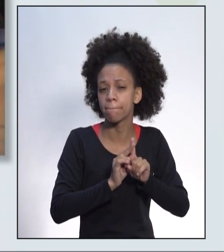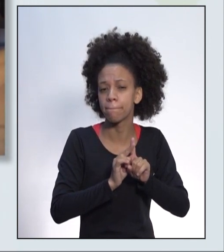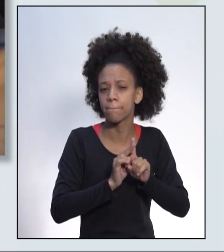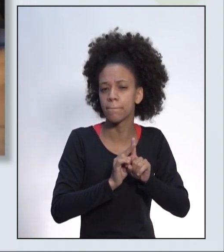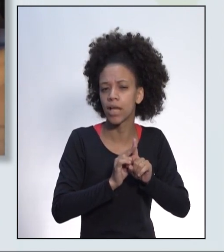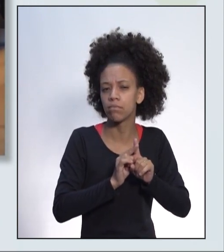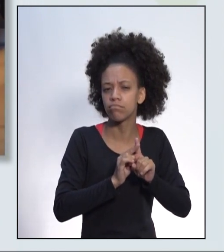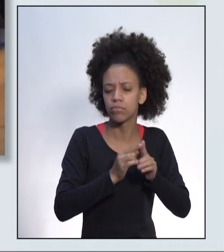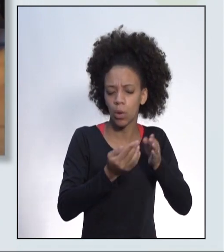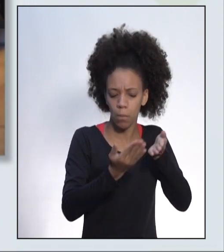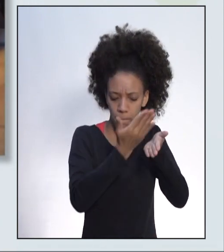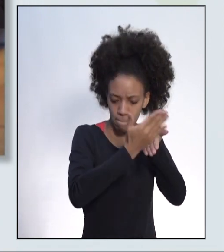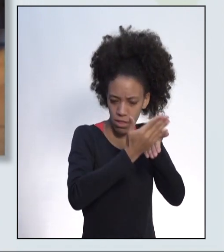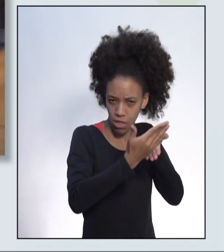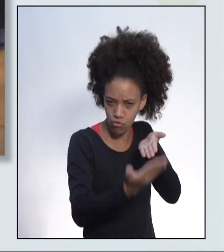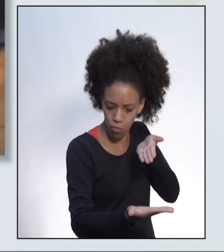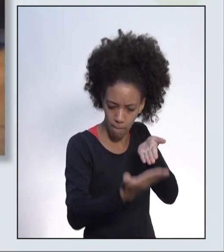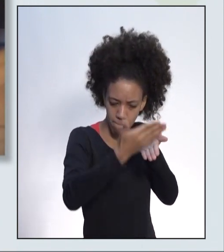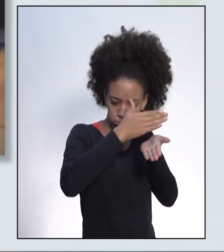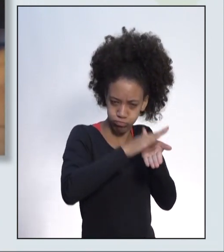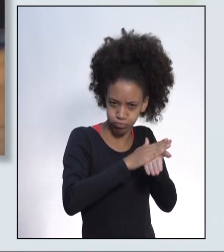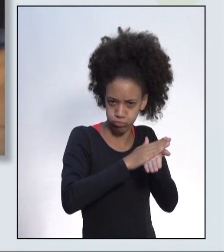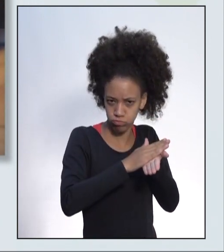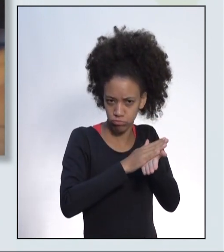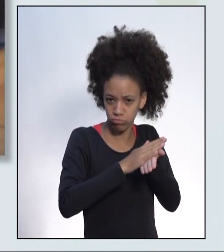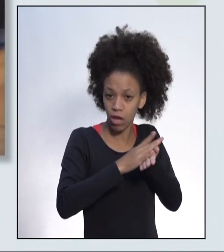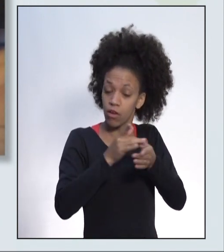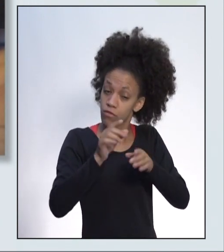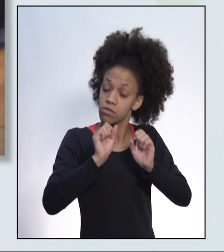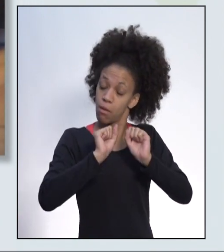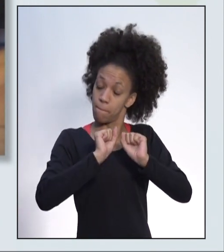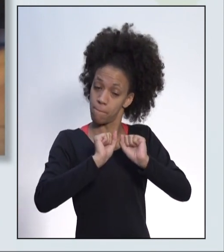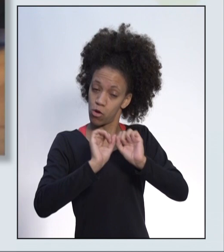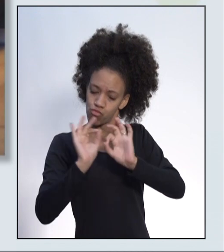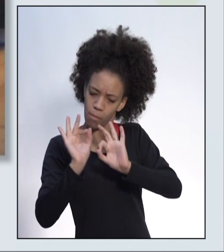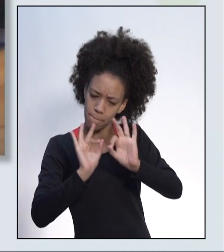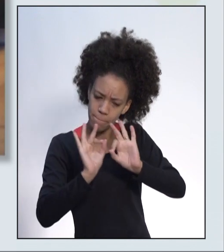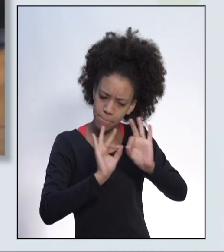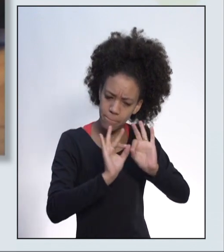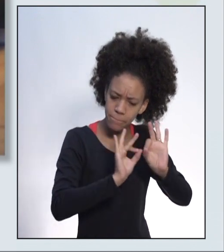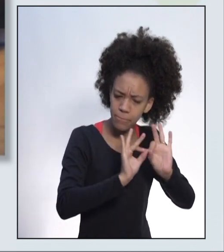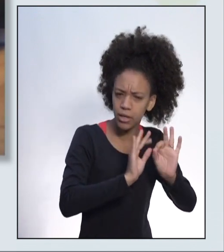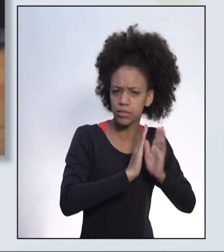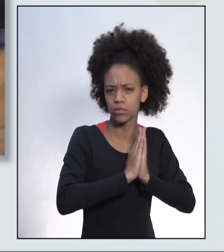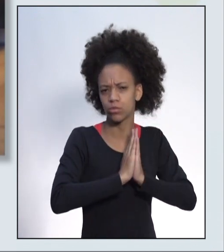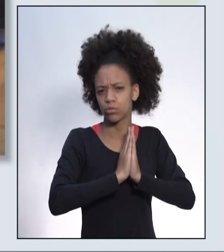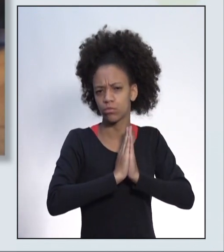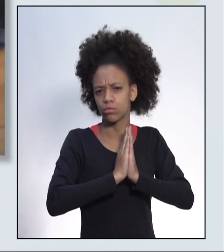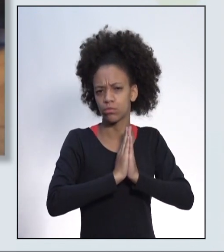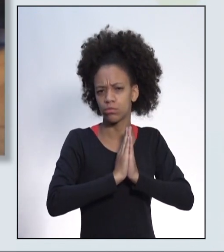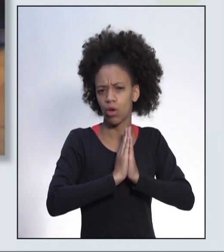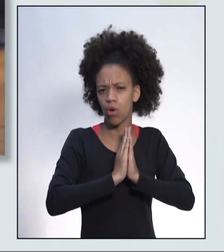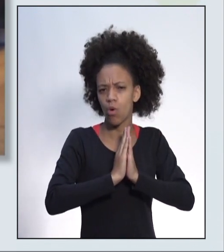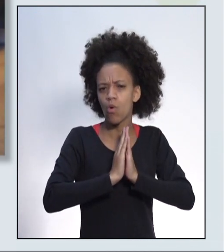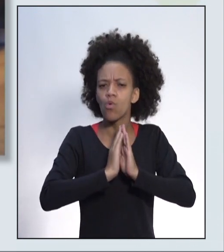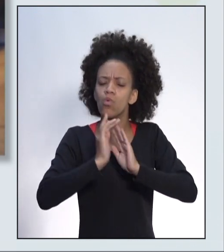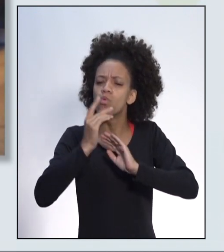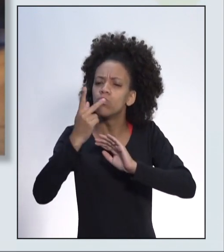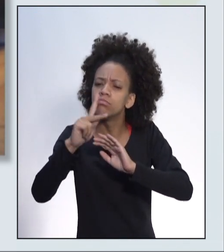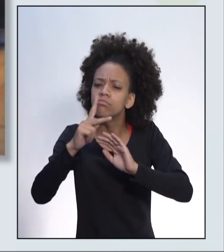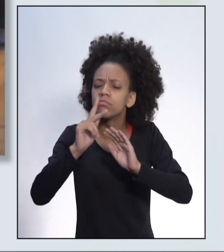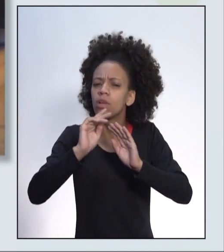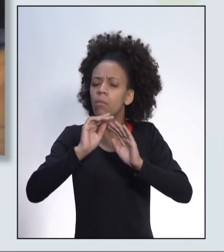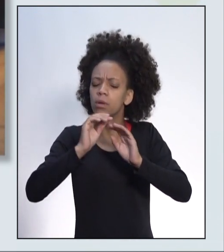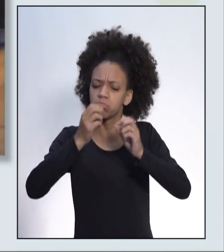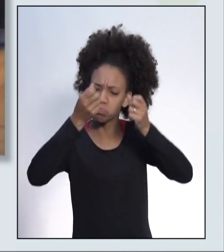dobrar no meio também. Esse é o momento que você pode ir preparando o seu suporte para você contar a sua